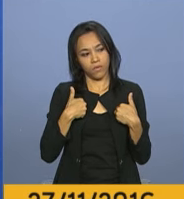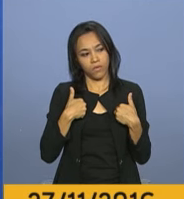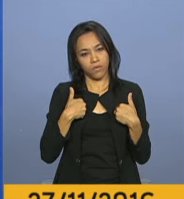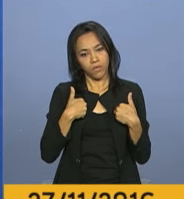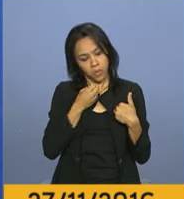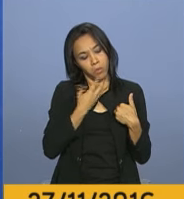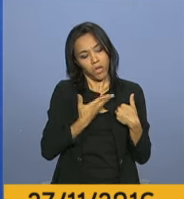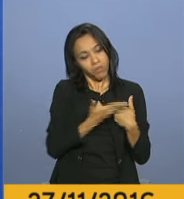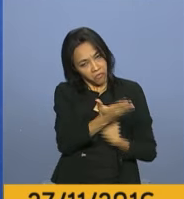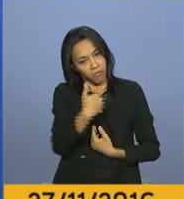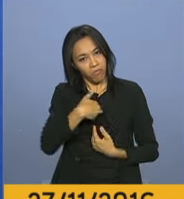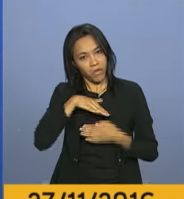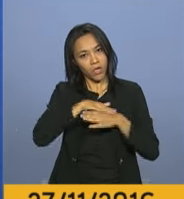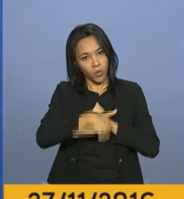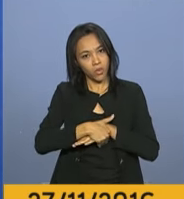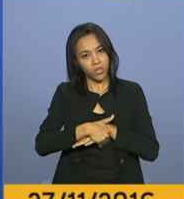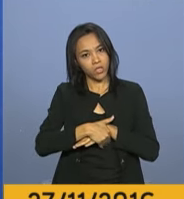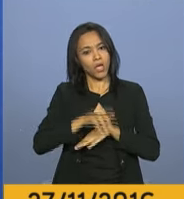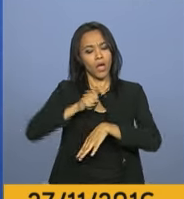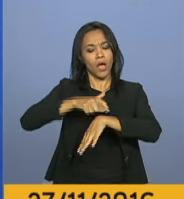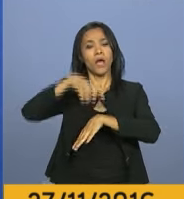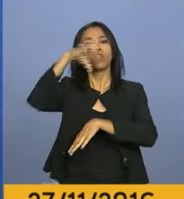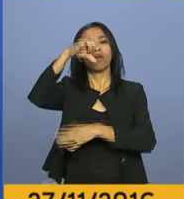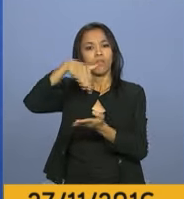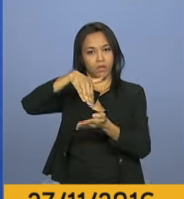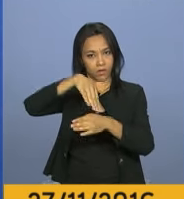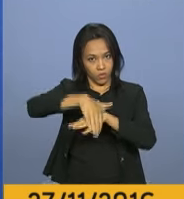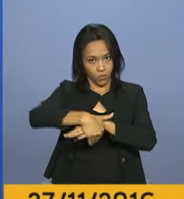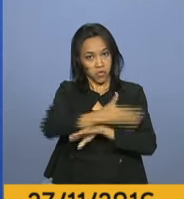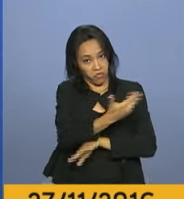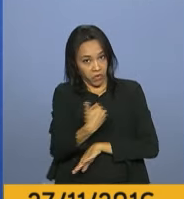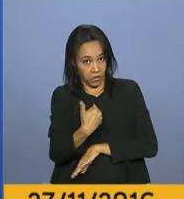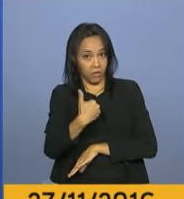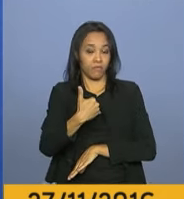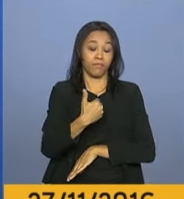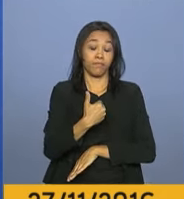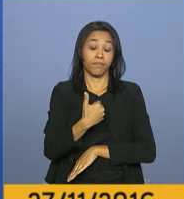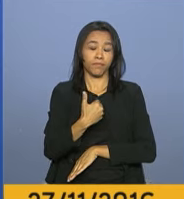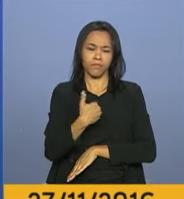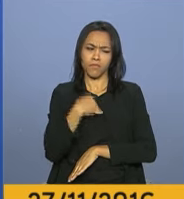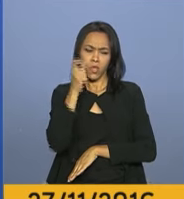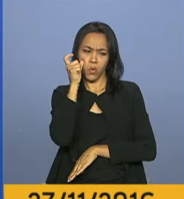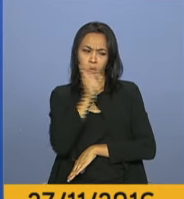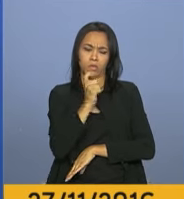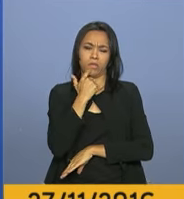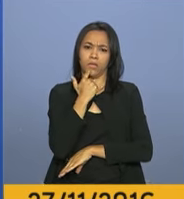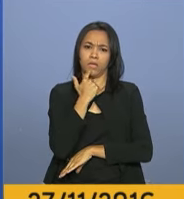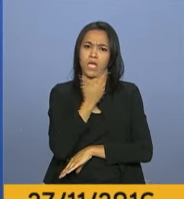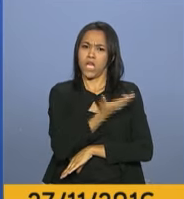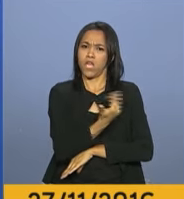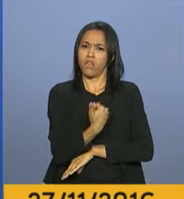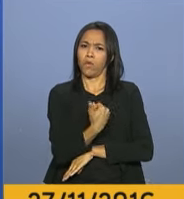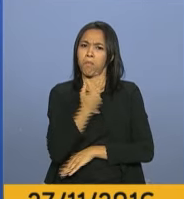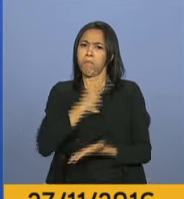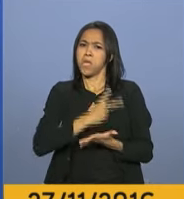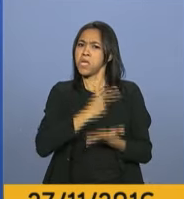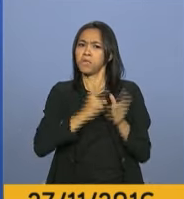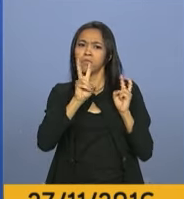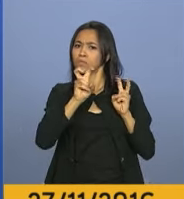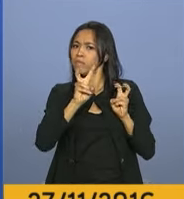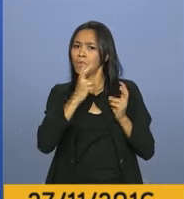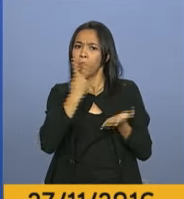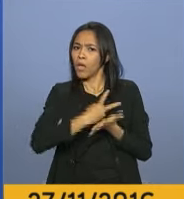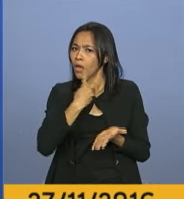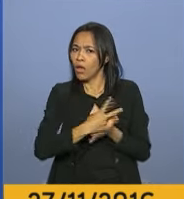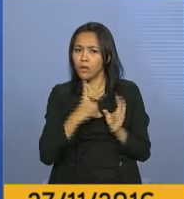Vem aqui à noite. Ele voltou às 9 horas da noite. Curiosamente, até, ele voltou para ter a mesma conversa, o